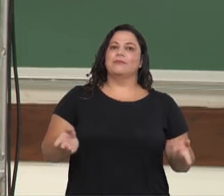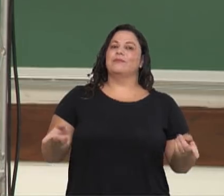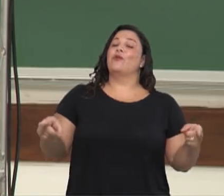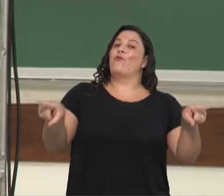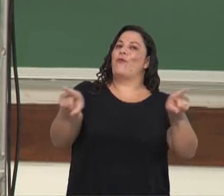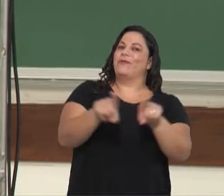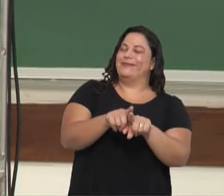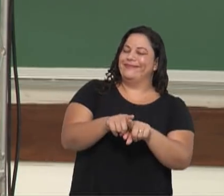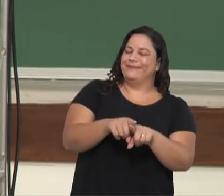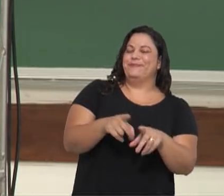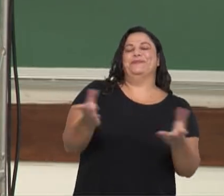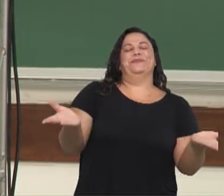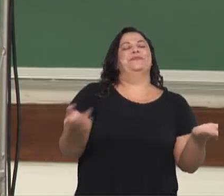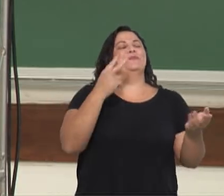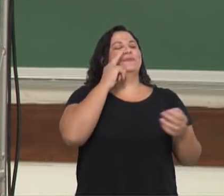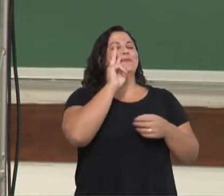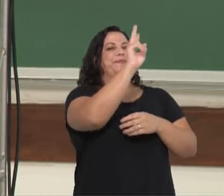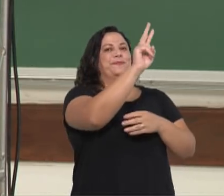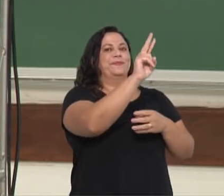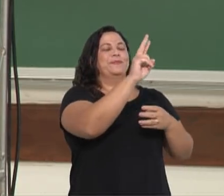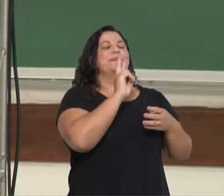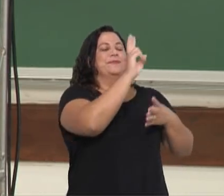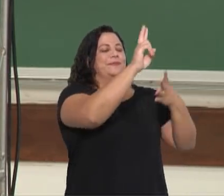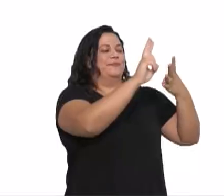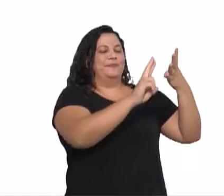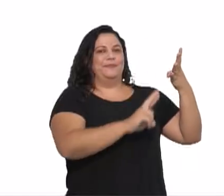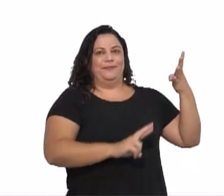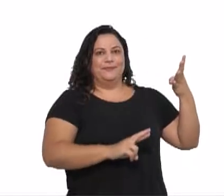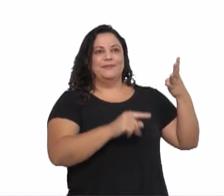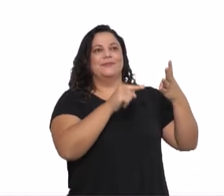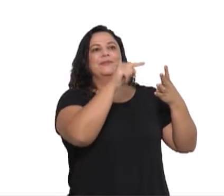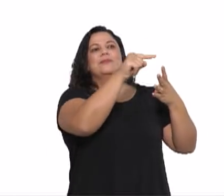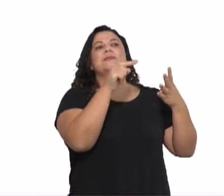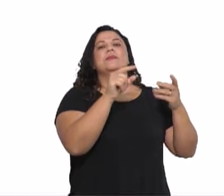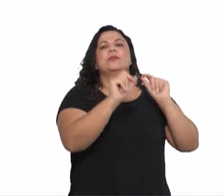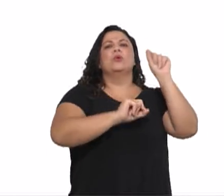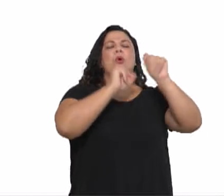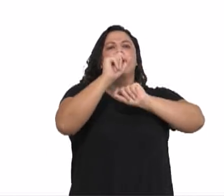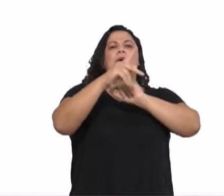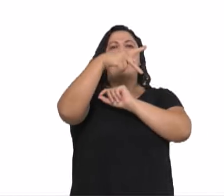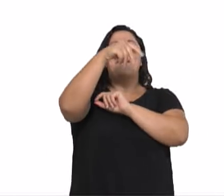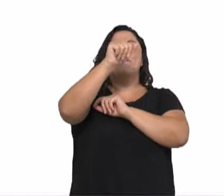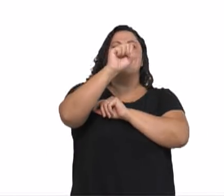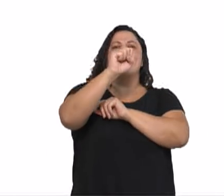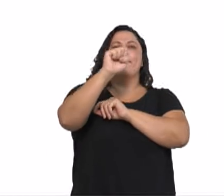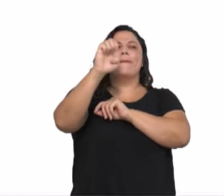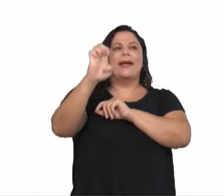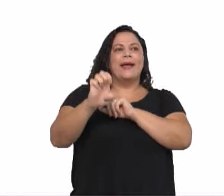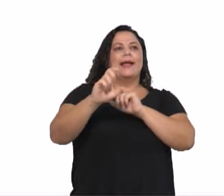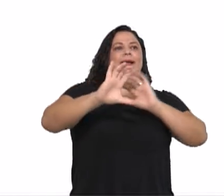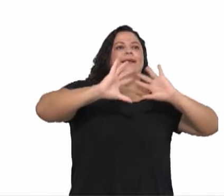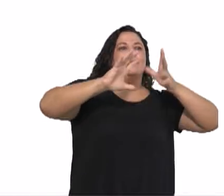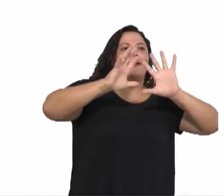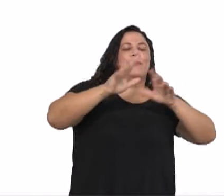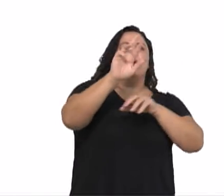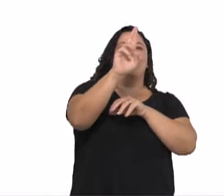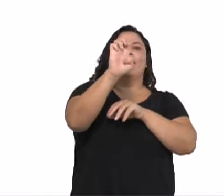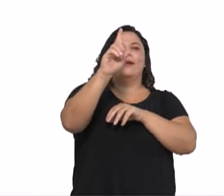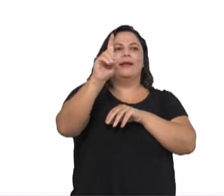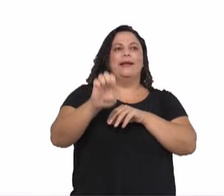Retomando, vamos ver a resposta. Tá? Ele toca o passe, a bola, a rede ou o